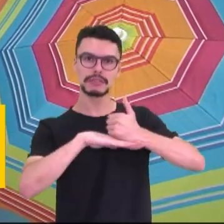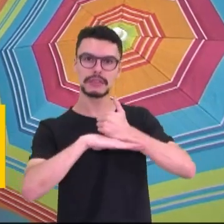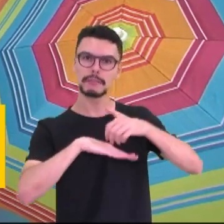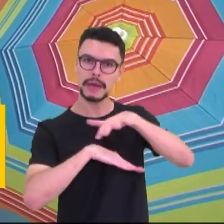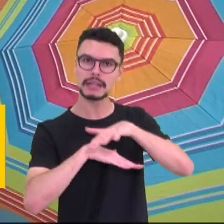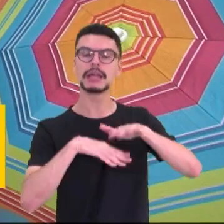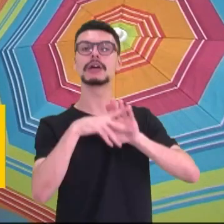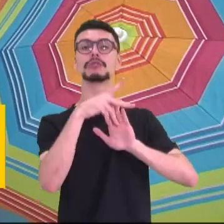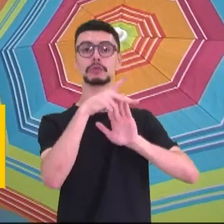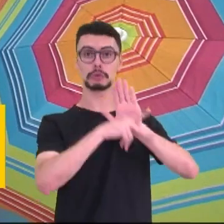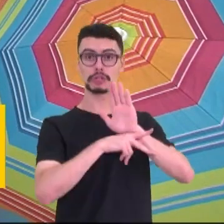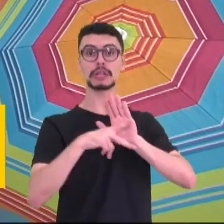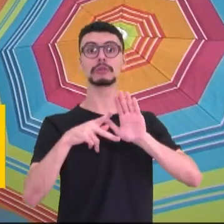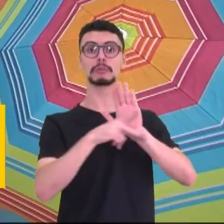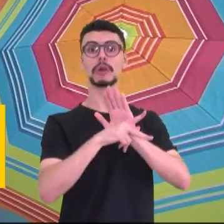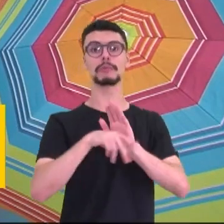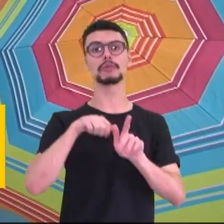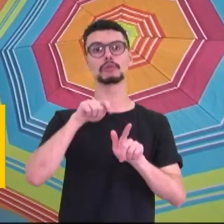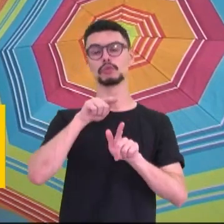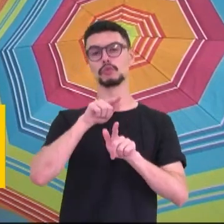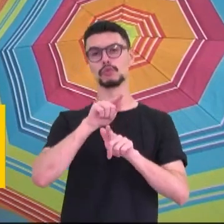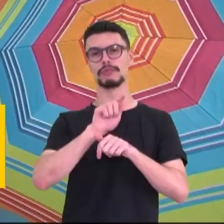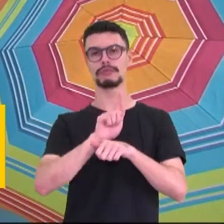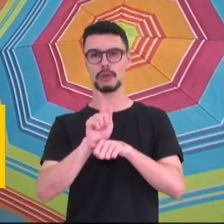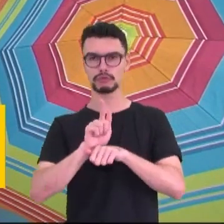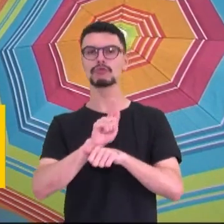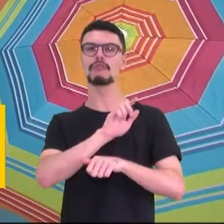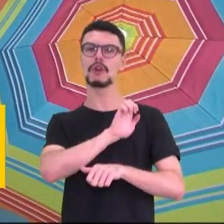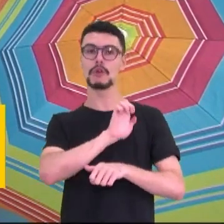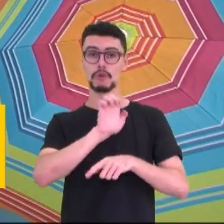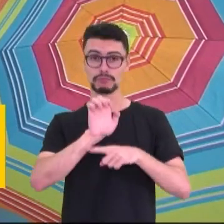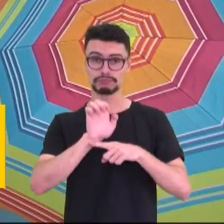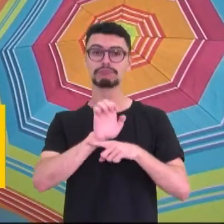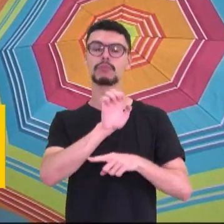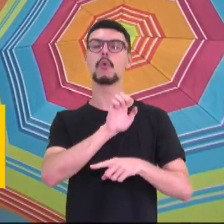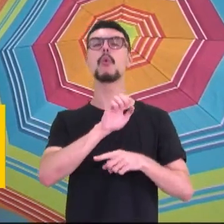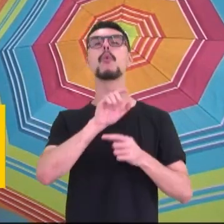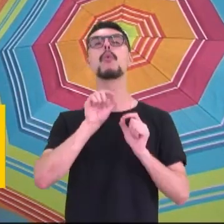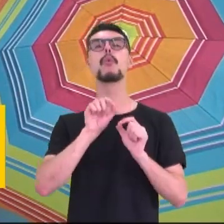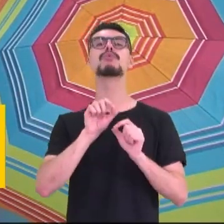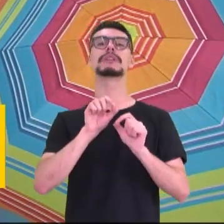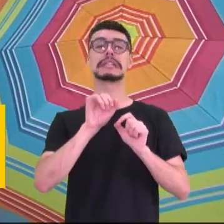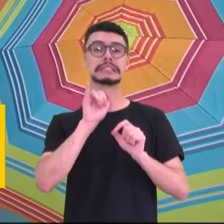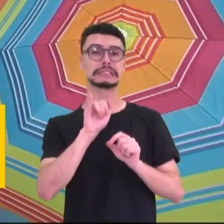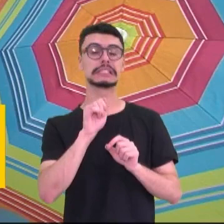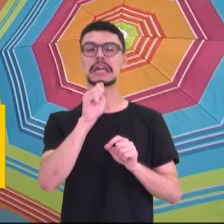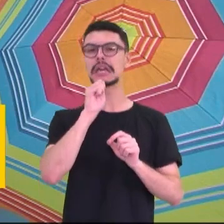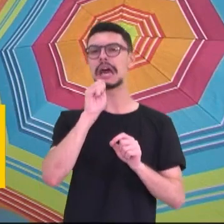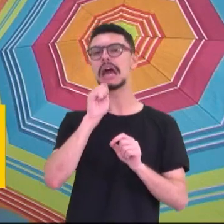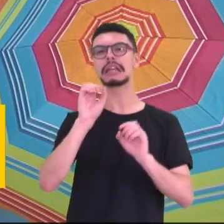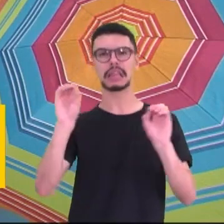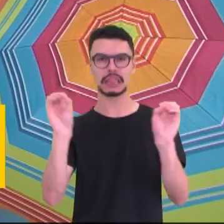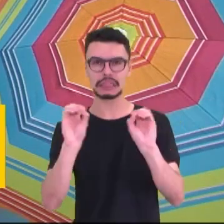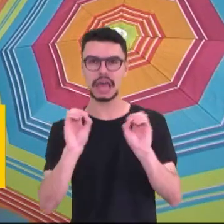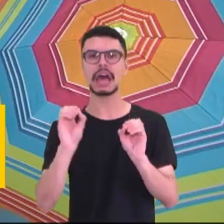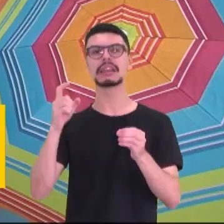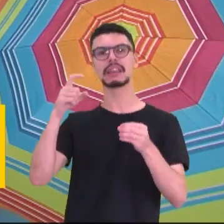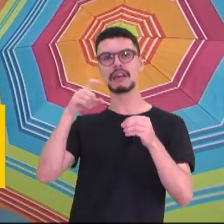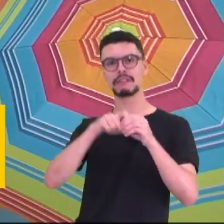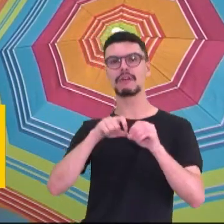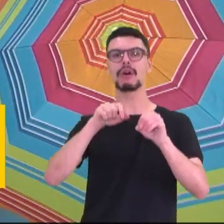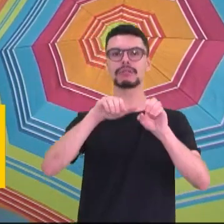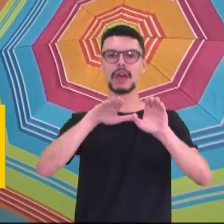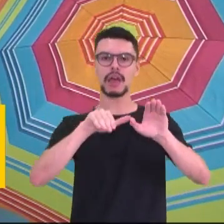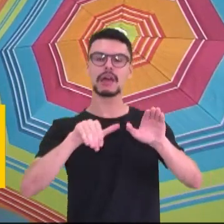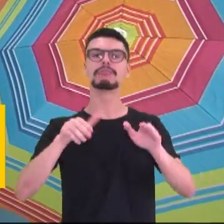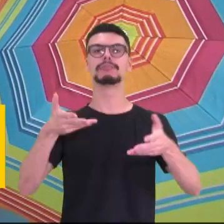projeto Verão Maior Paraná, do governo do estado, nesse período, enquanto as atividades não retornam para as areias, elas agora vão estar trabalhando